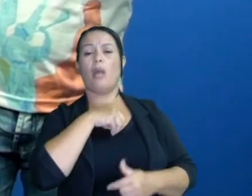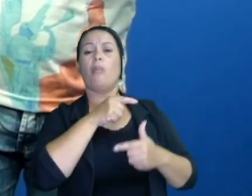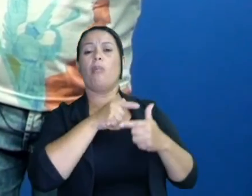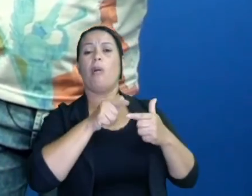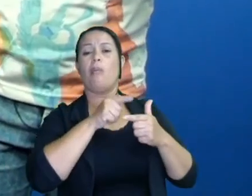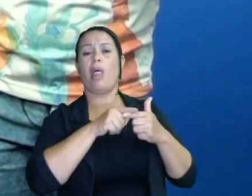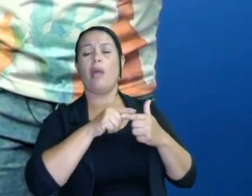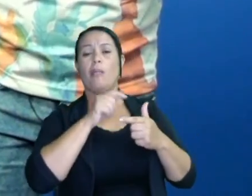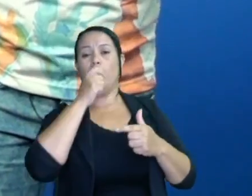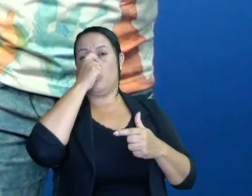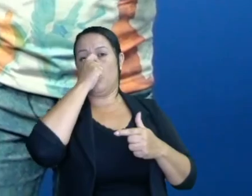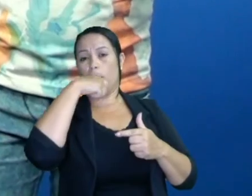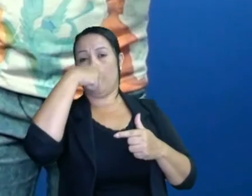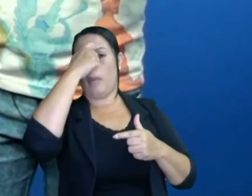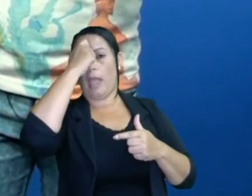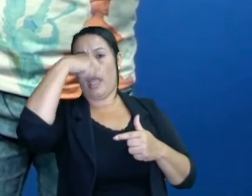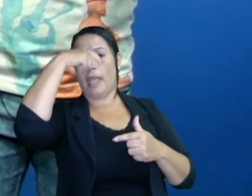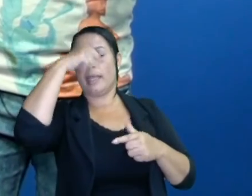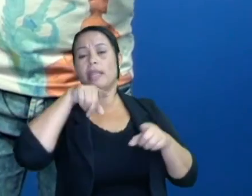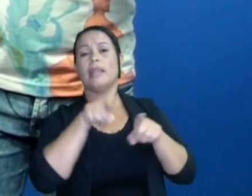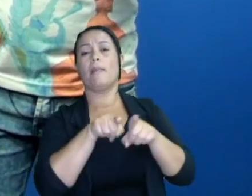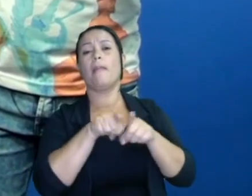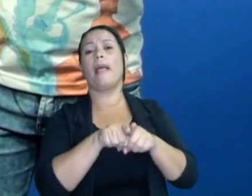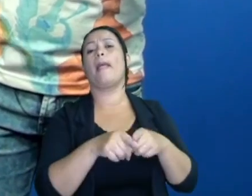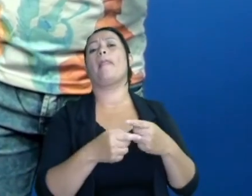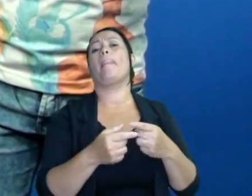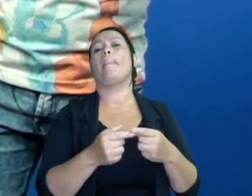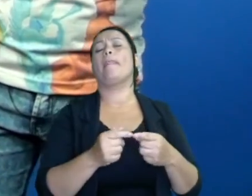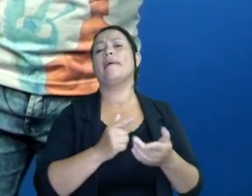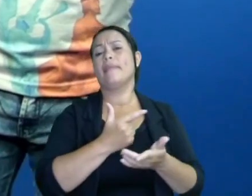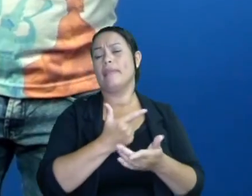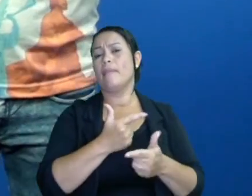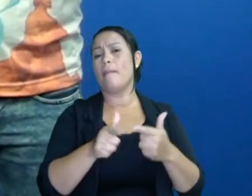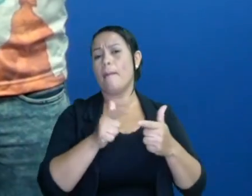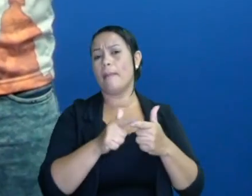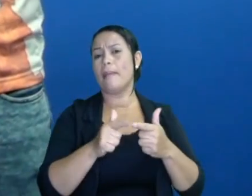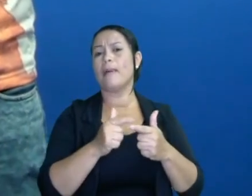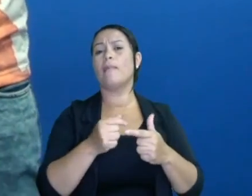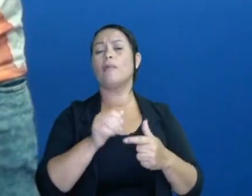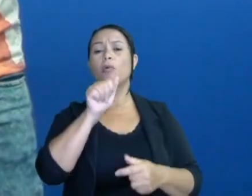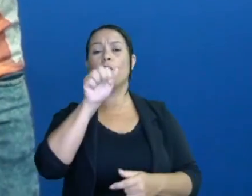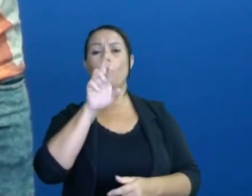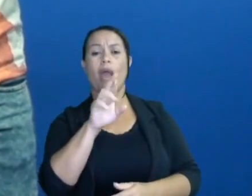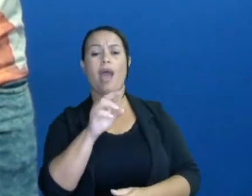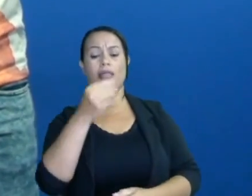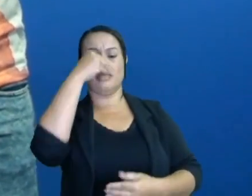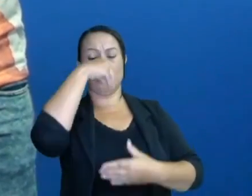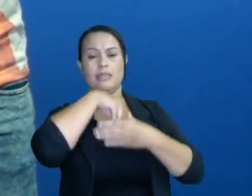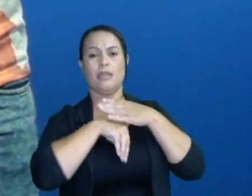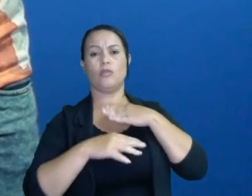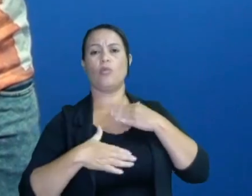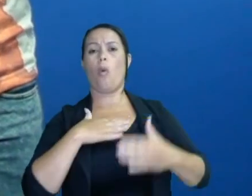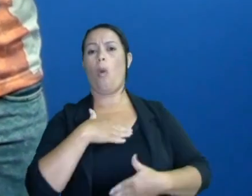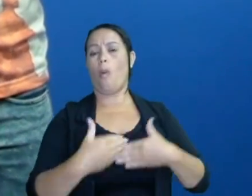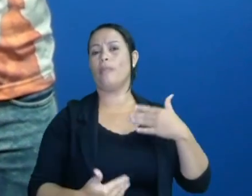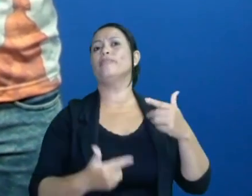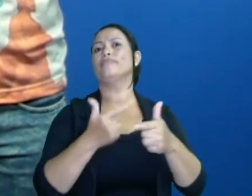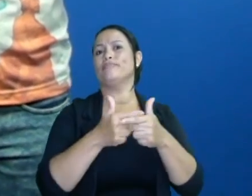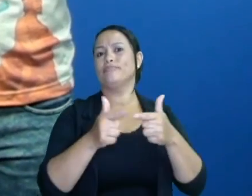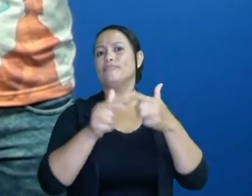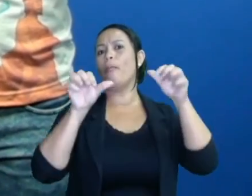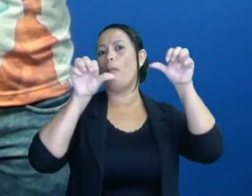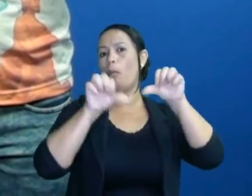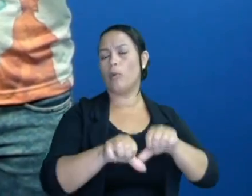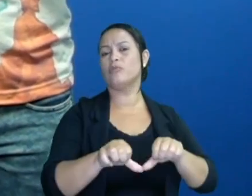como rinites, como sinusites, e inflamam as passagens do ar por todo o nosso organismo. Isso nos prejudica bastante